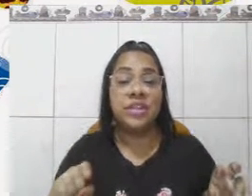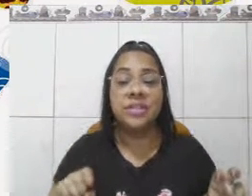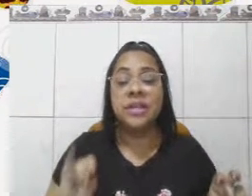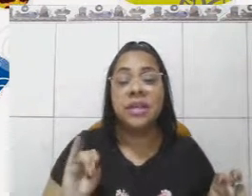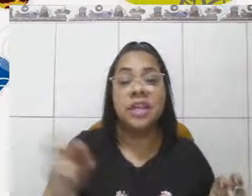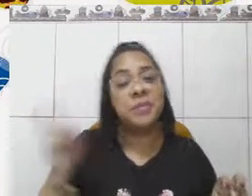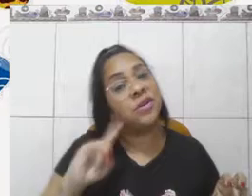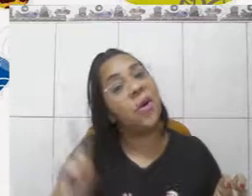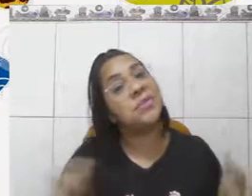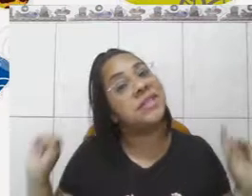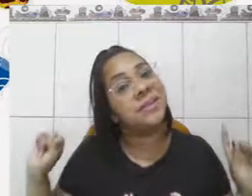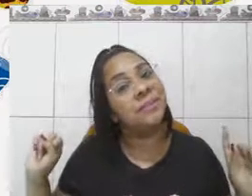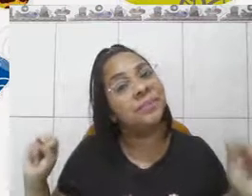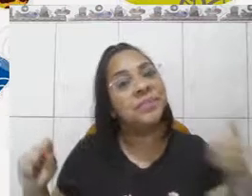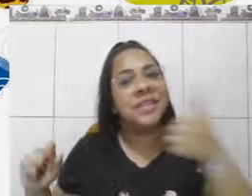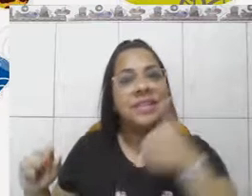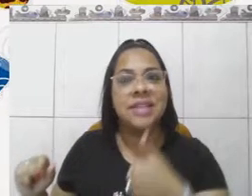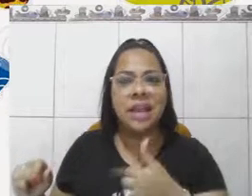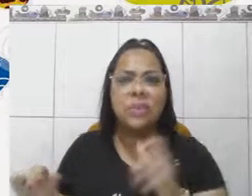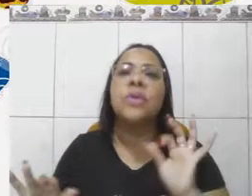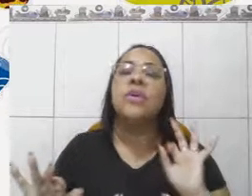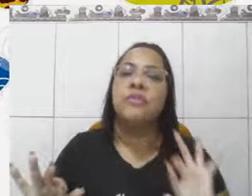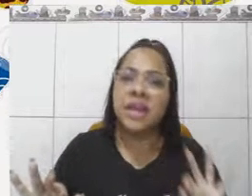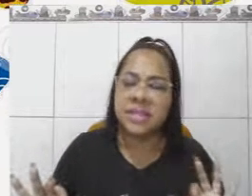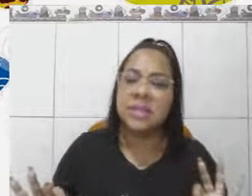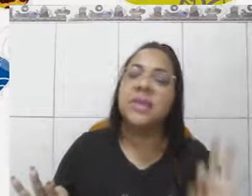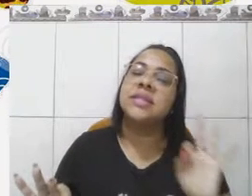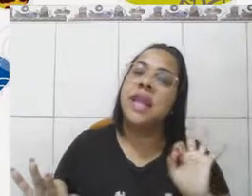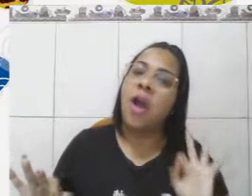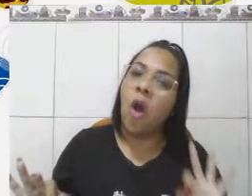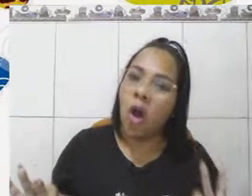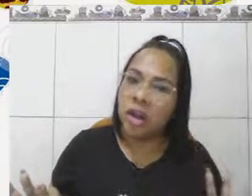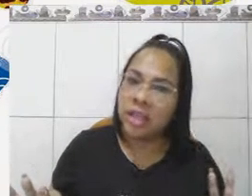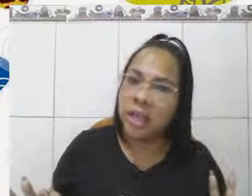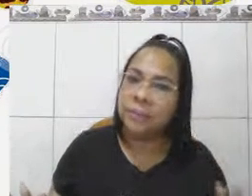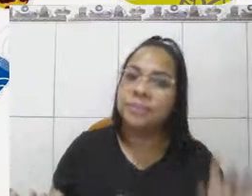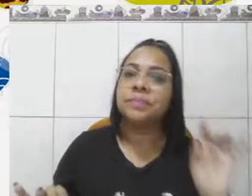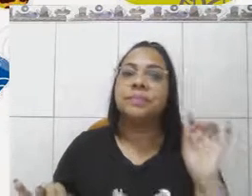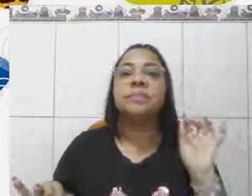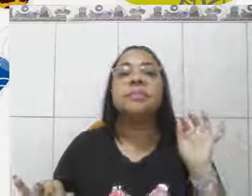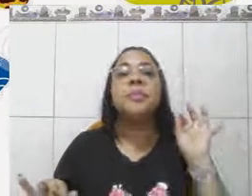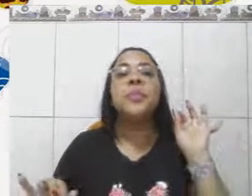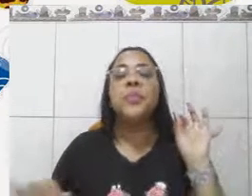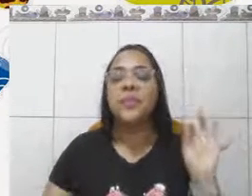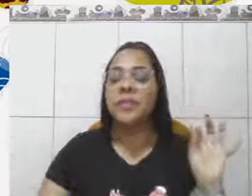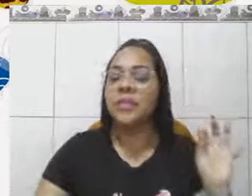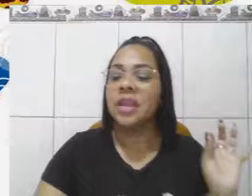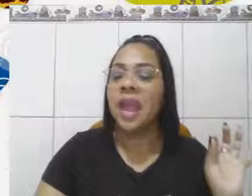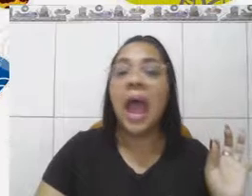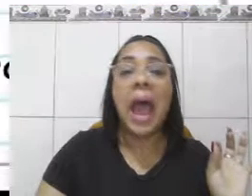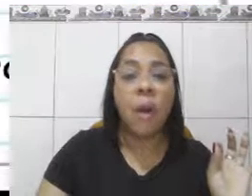W, X, Y, Z. Certo? Facinho. Essa é a ordem